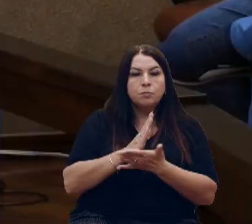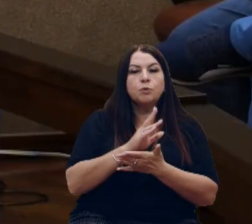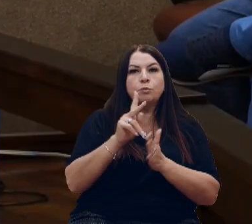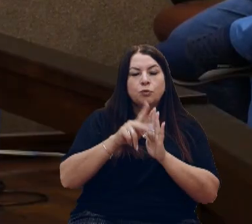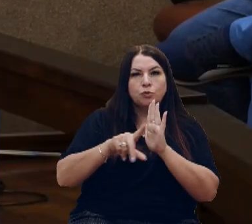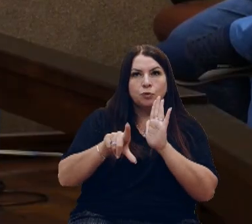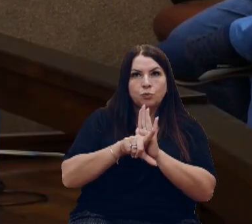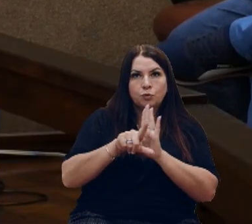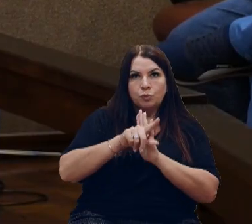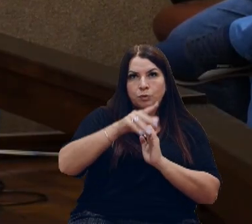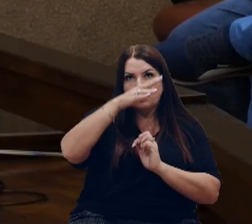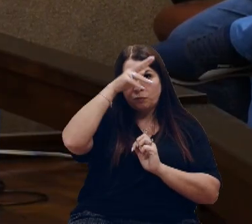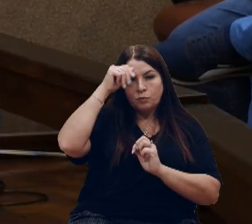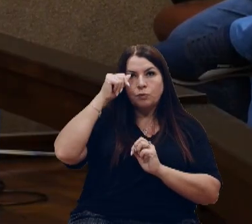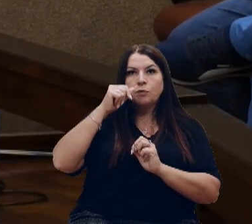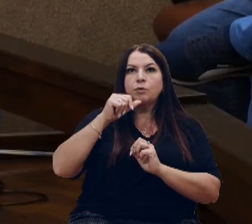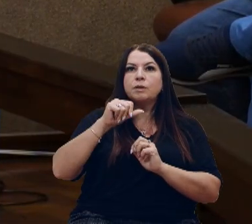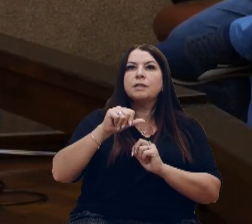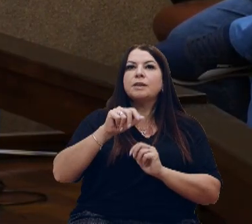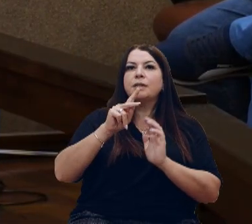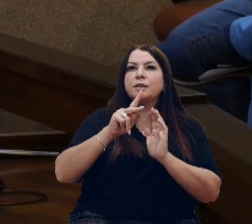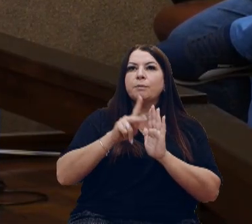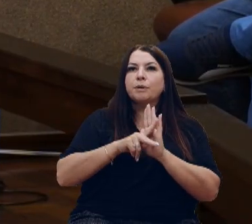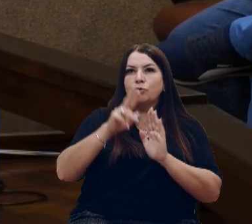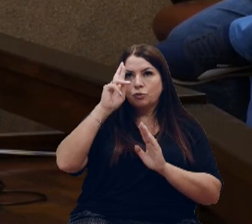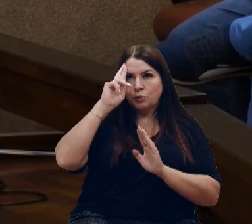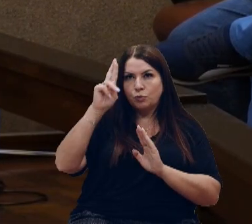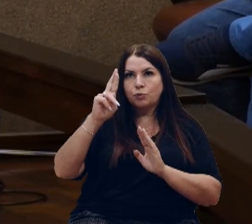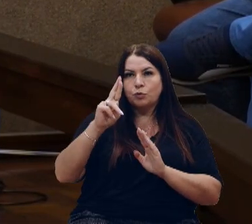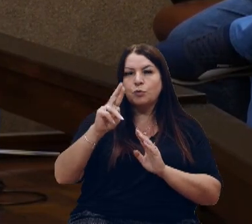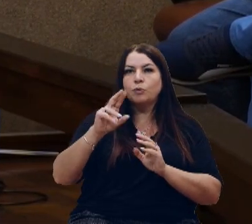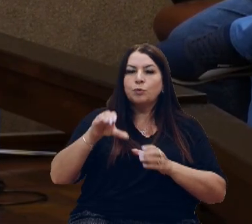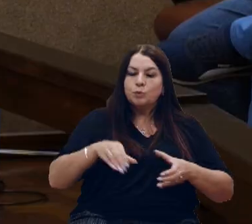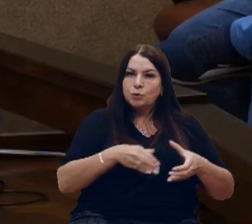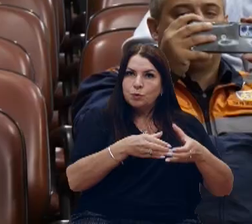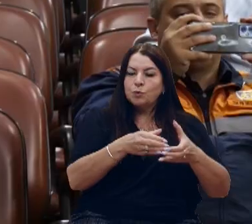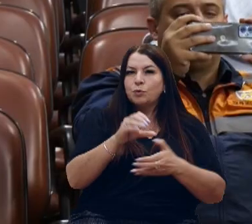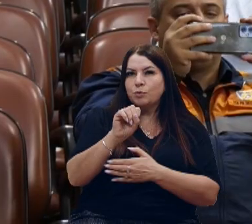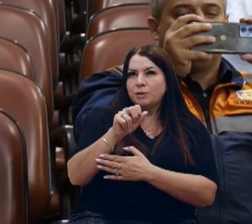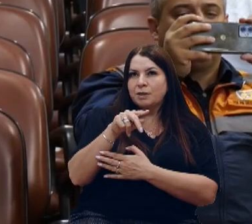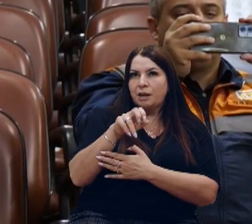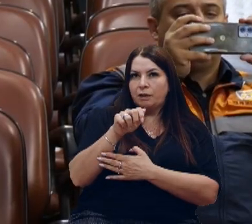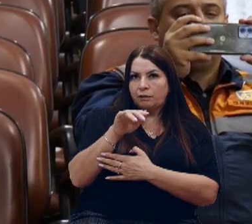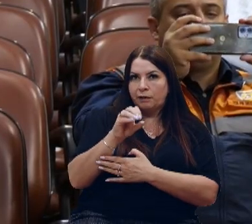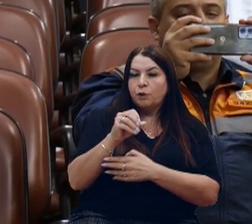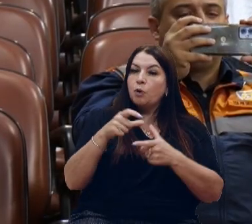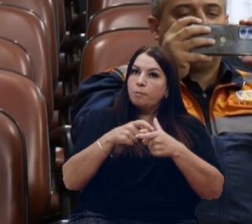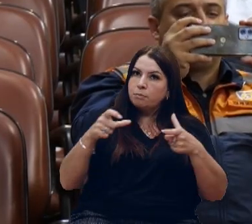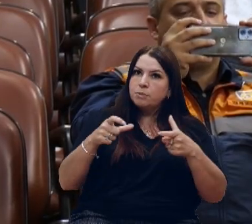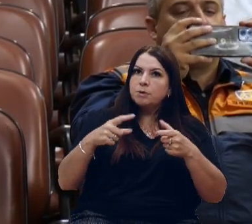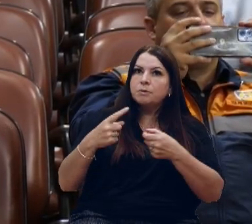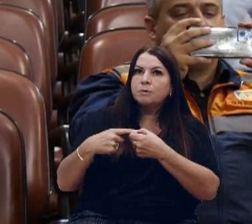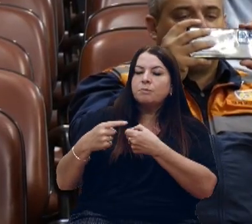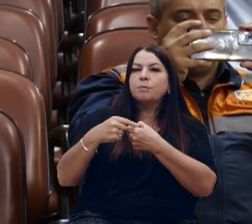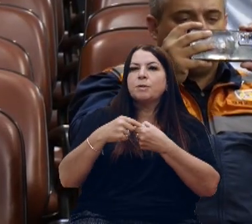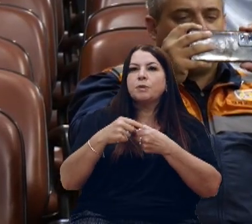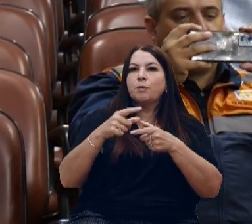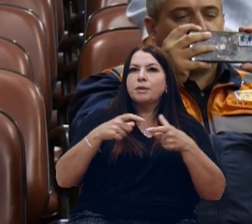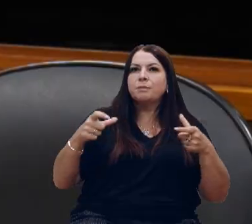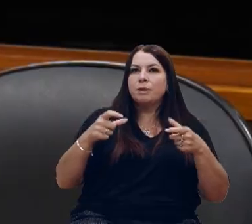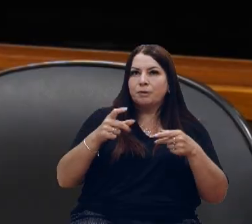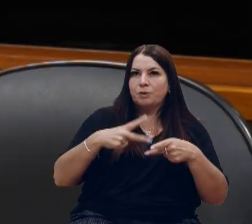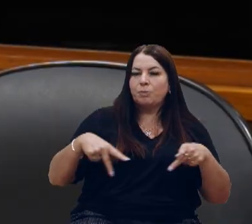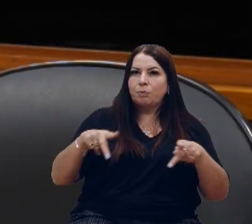do Executivo que atualiza o plano diretor de esgotamento sanitário, adequando a expansão urbana e ao crescimento